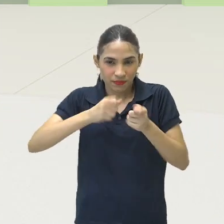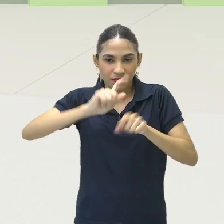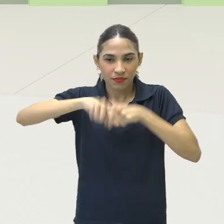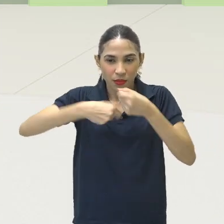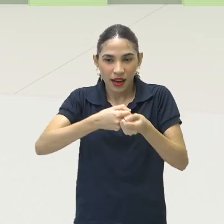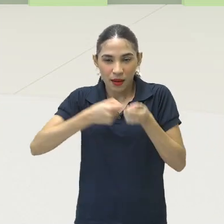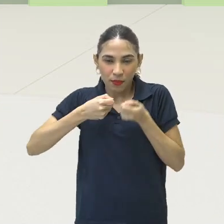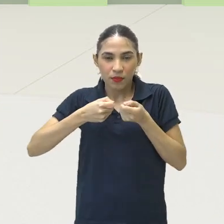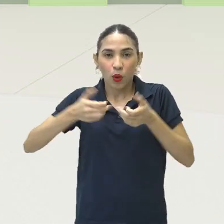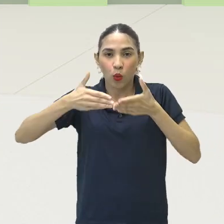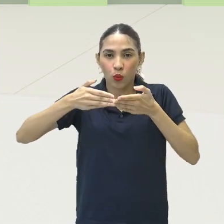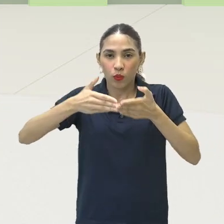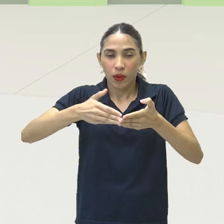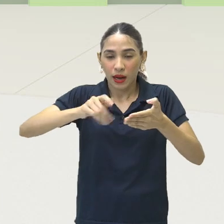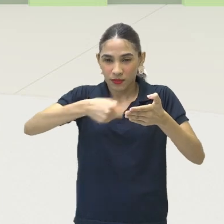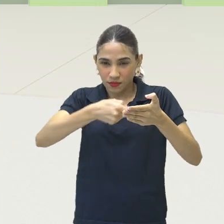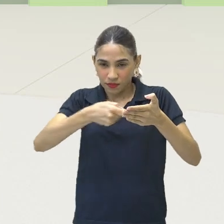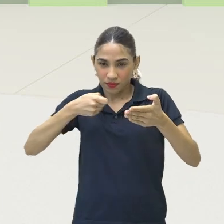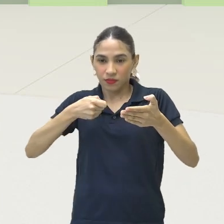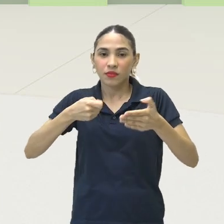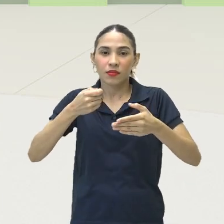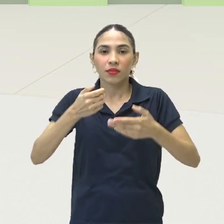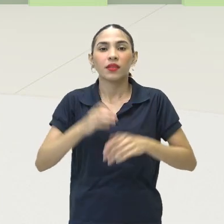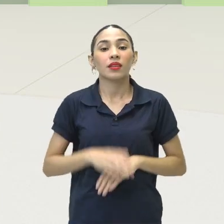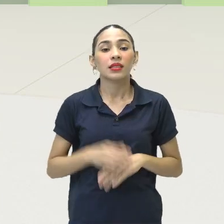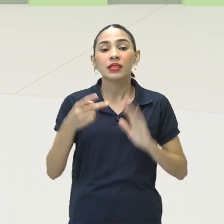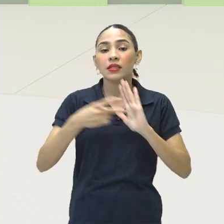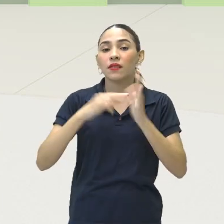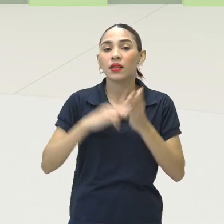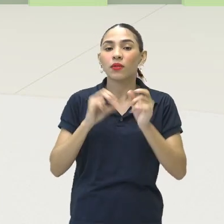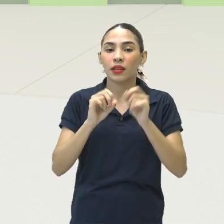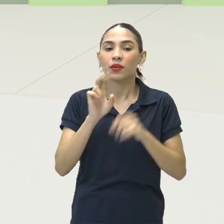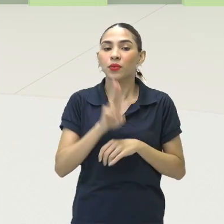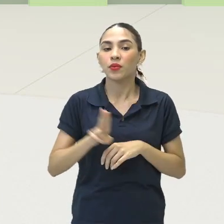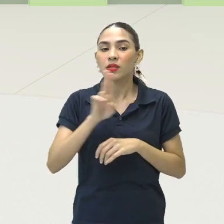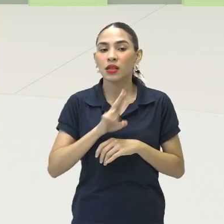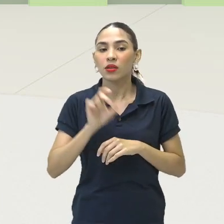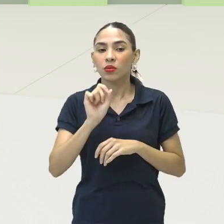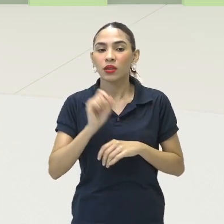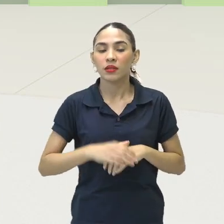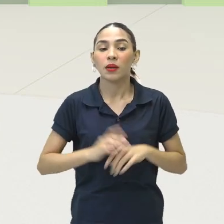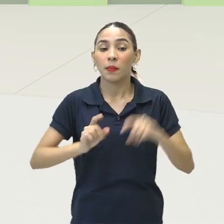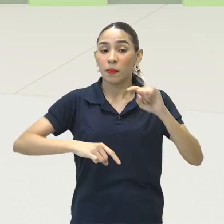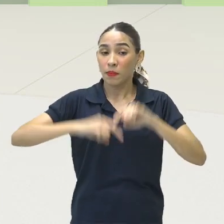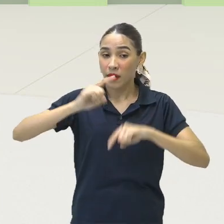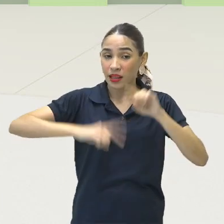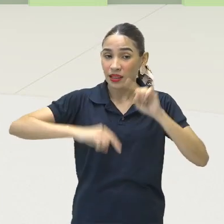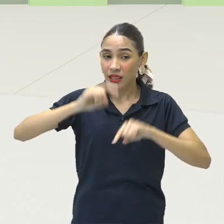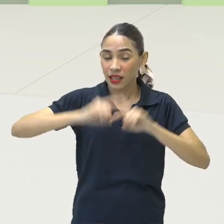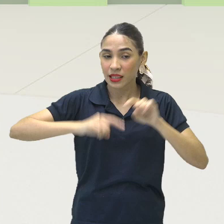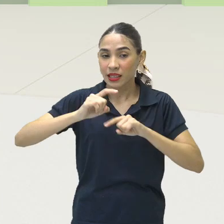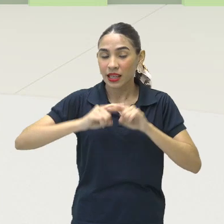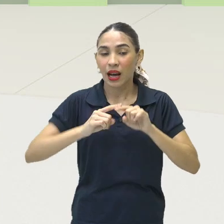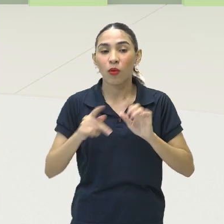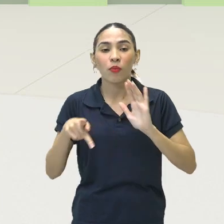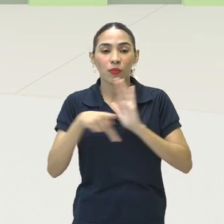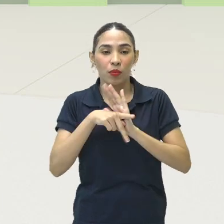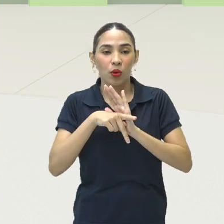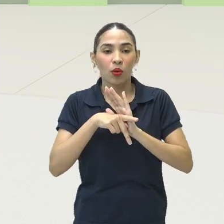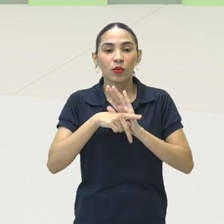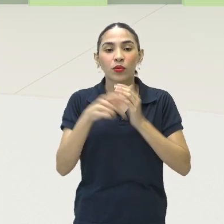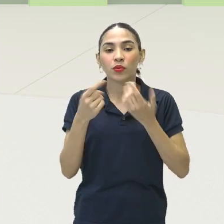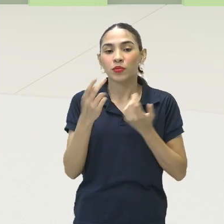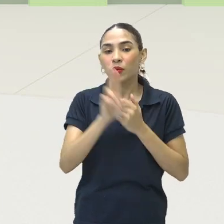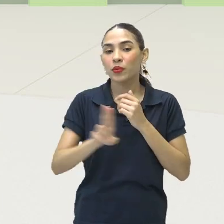o barco no atracador. Isso quer dizer o quê? A gente está utilizando um produto que foi feito a